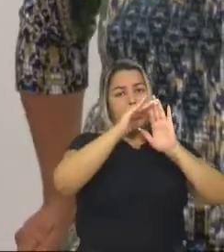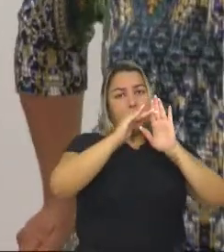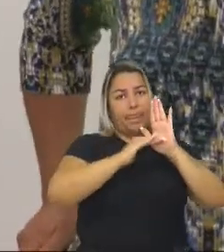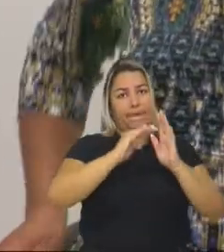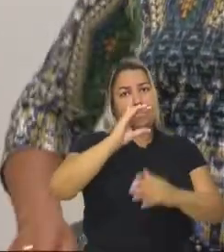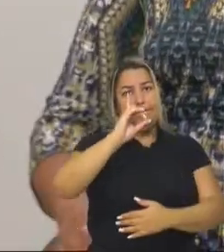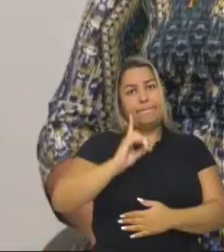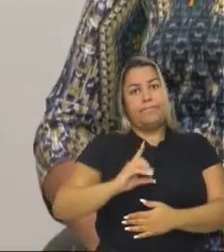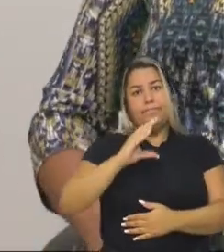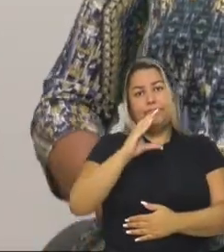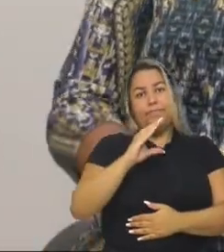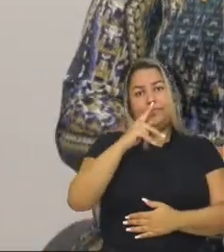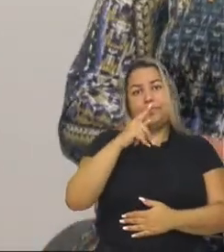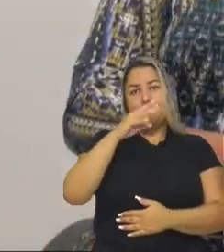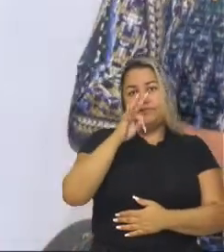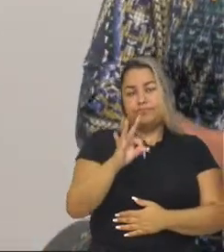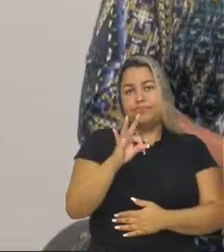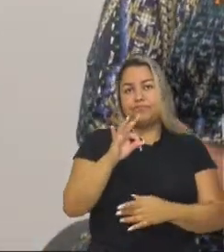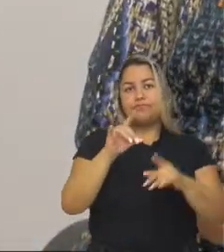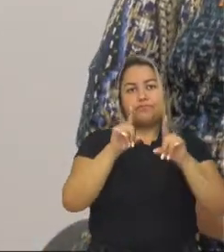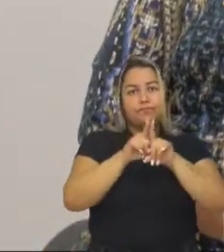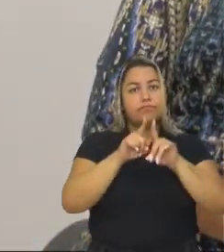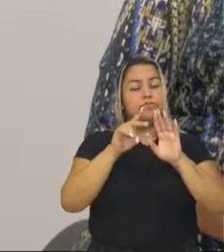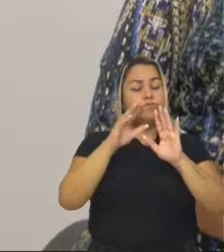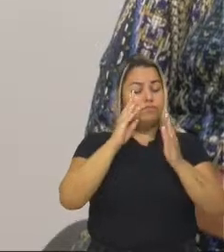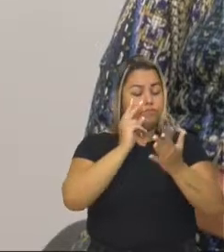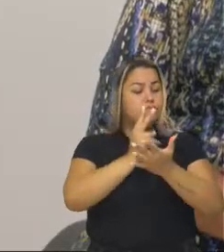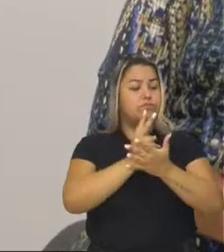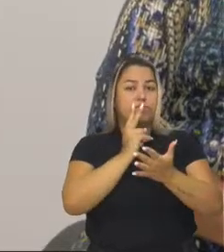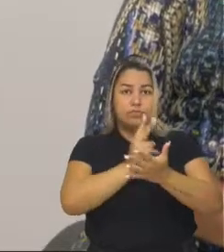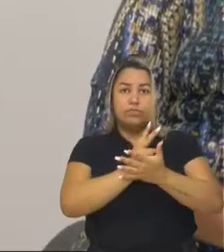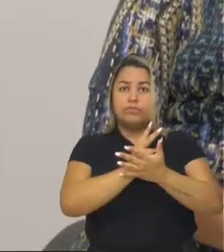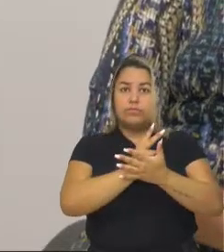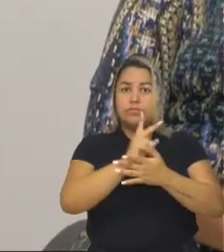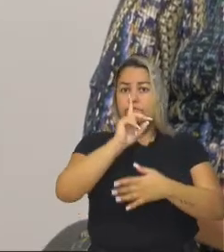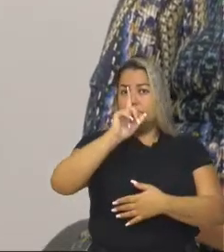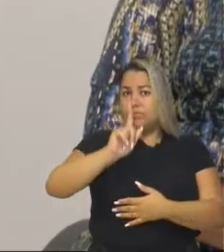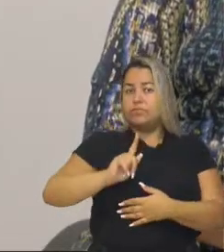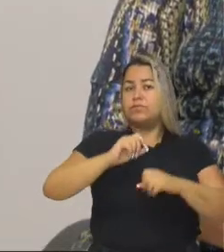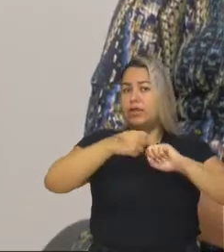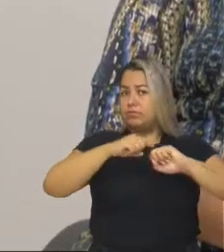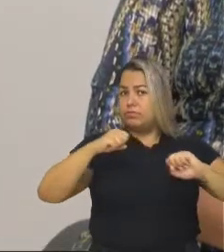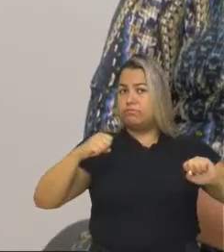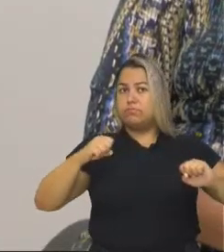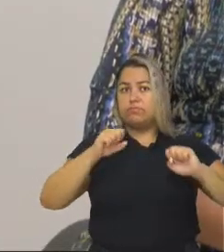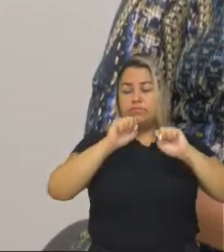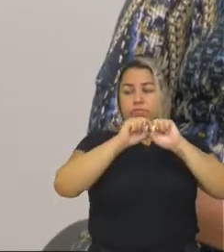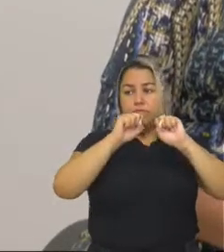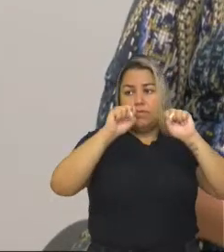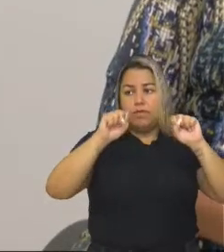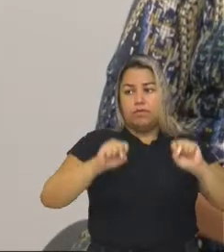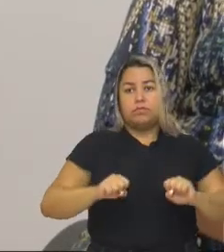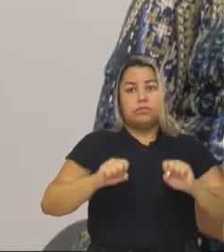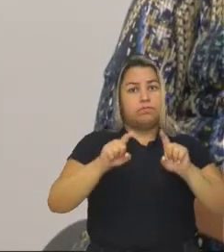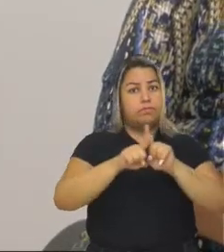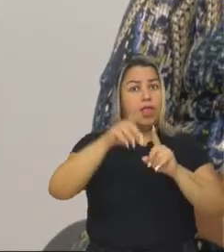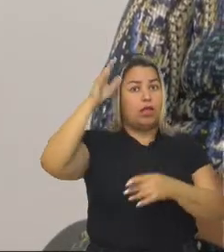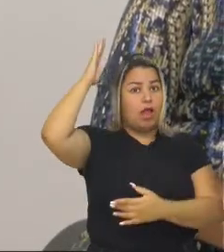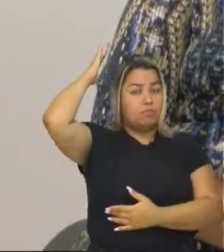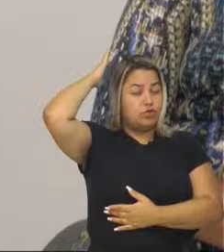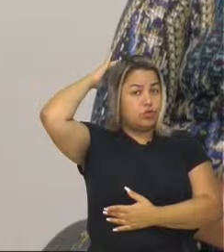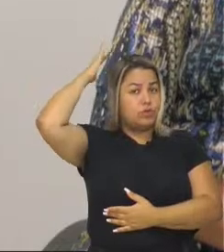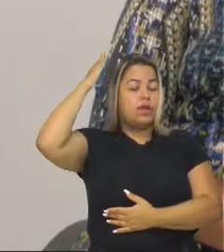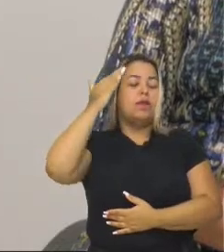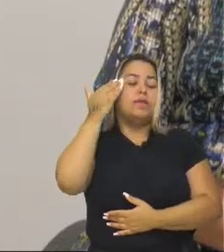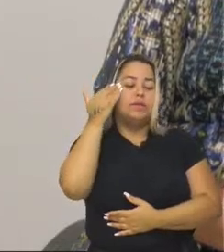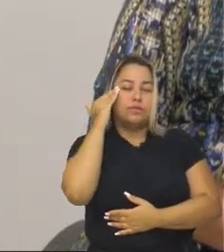diretoria do CFP, a gente também nos pauta ao mesmo tempo, porque a gente também é gestão desse mesmo grande sistema. E isso é de uma potência absurda. Entender